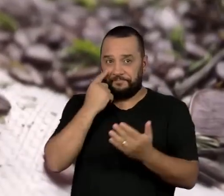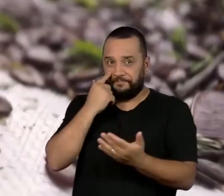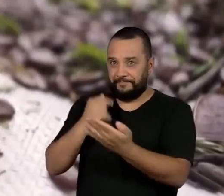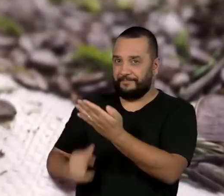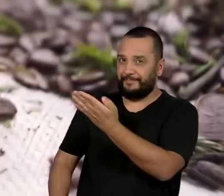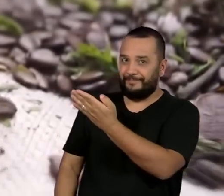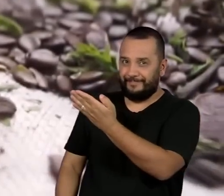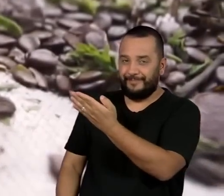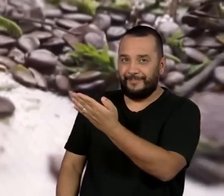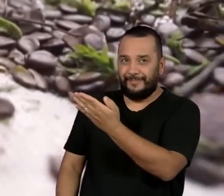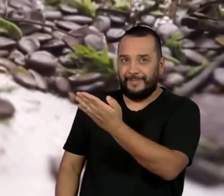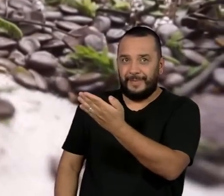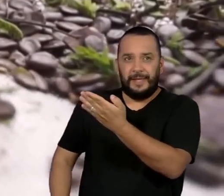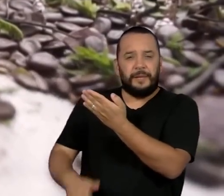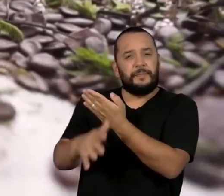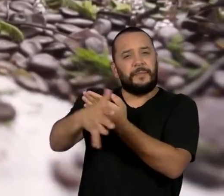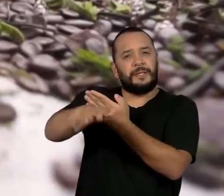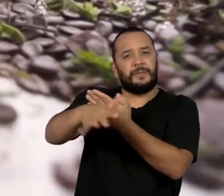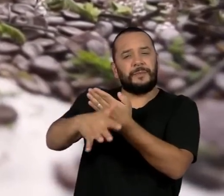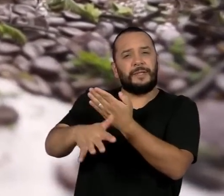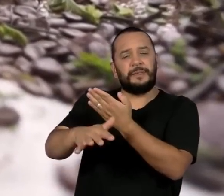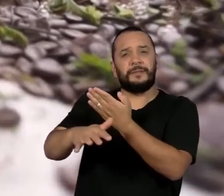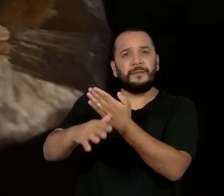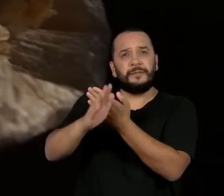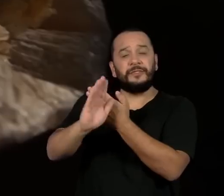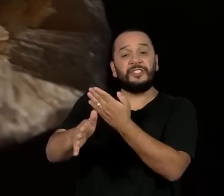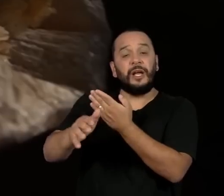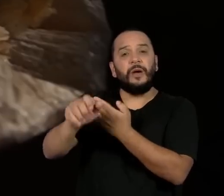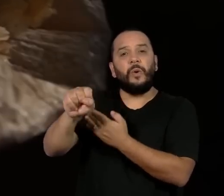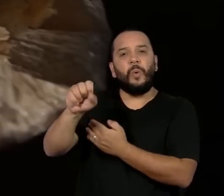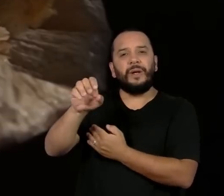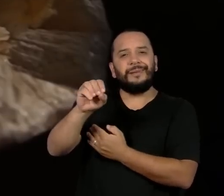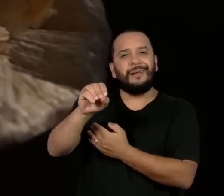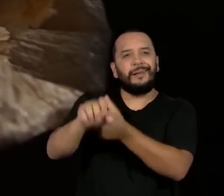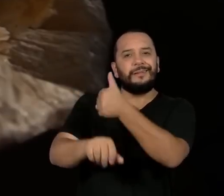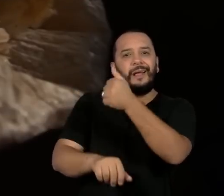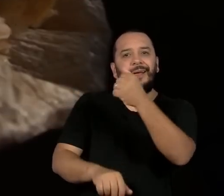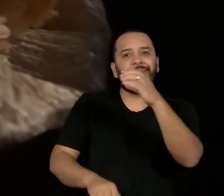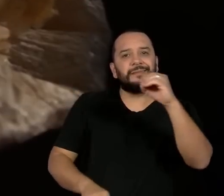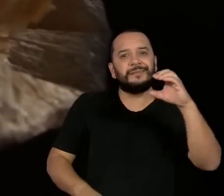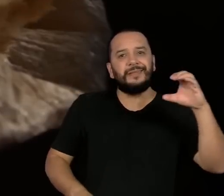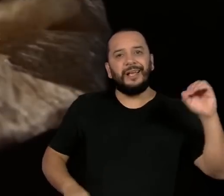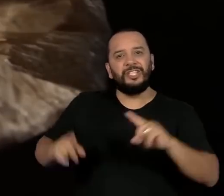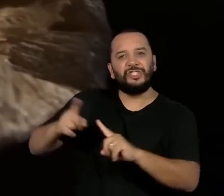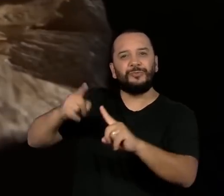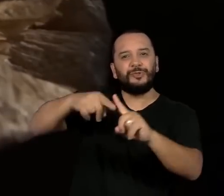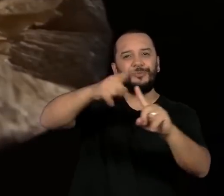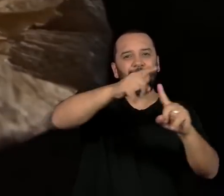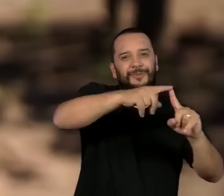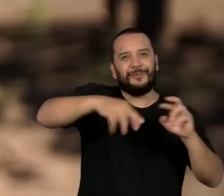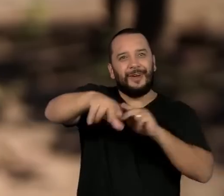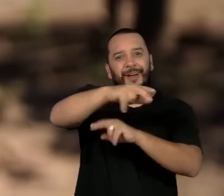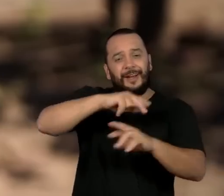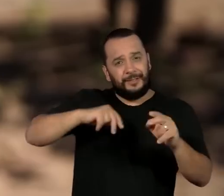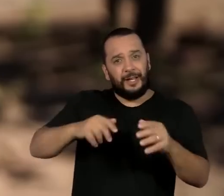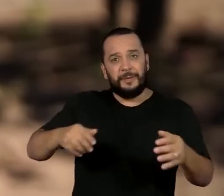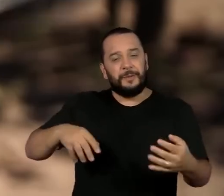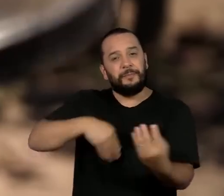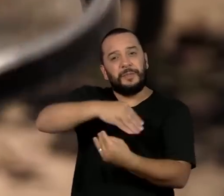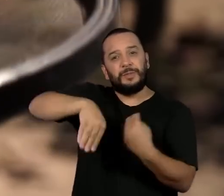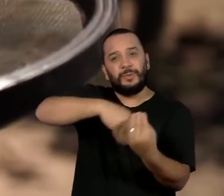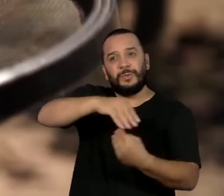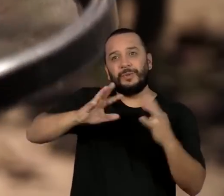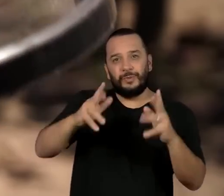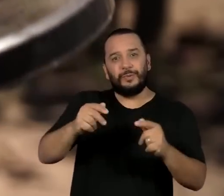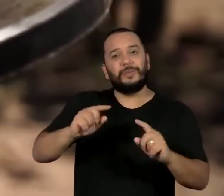aí, aproximadamente 80, 100 espécies, mistura todas elas e realmente semeia direto no solo das áreas que a